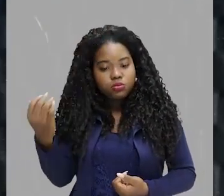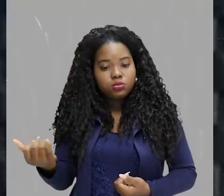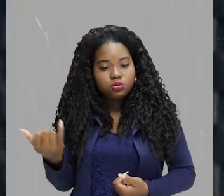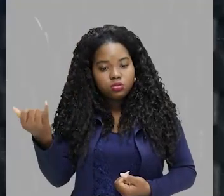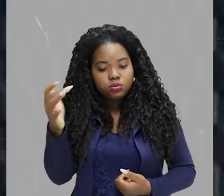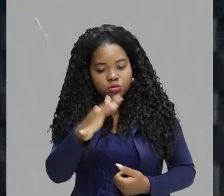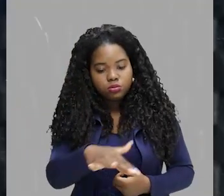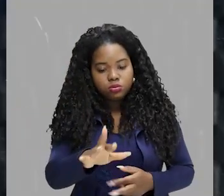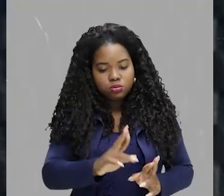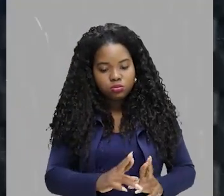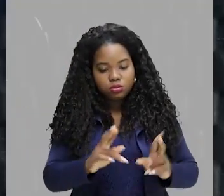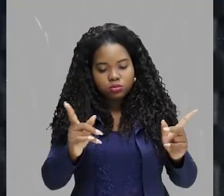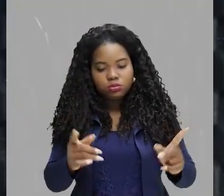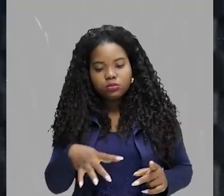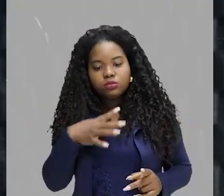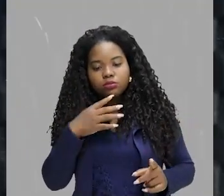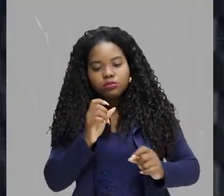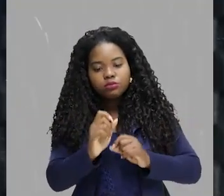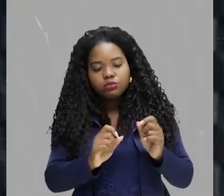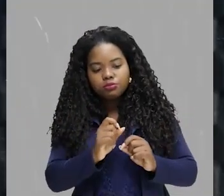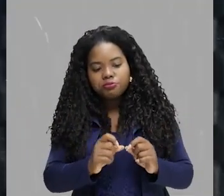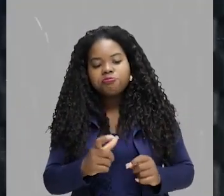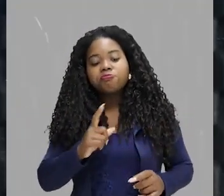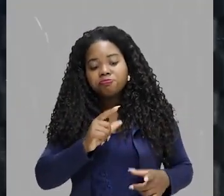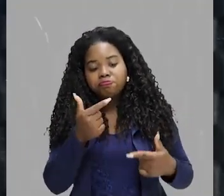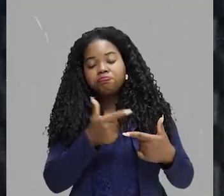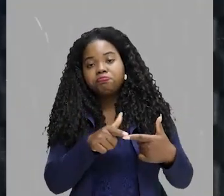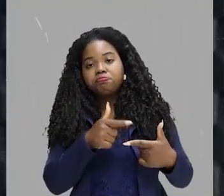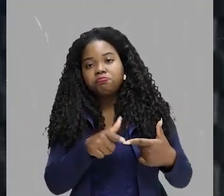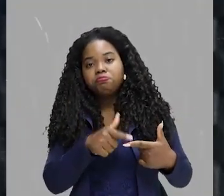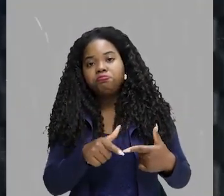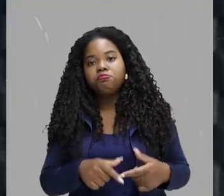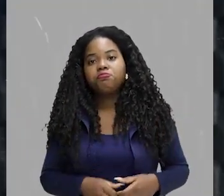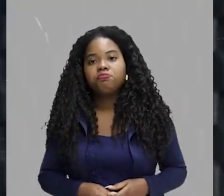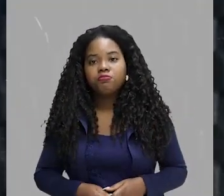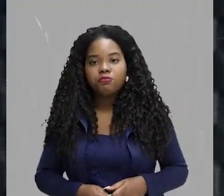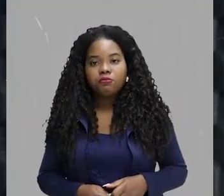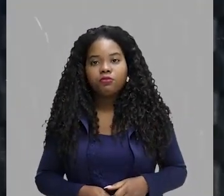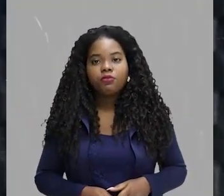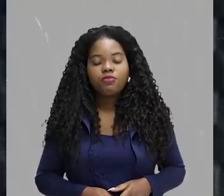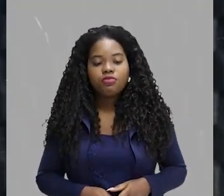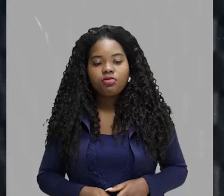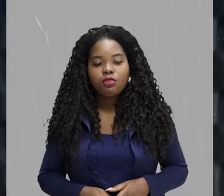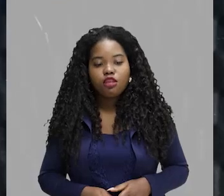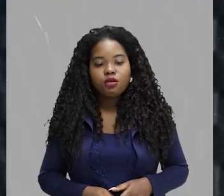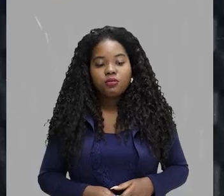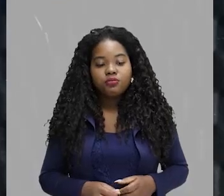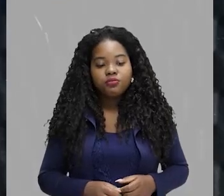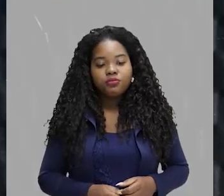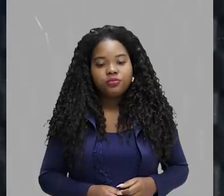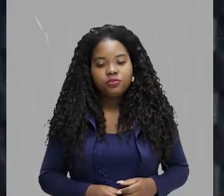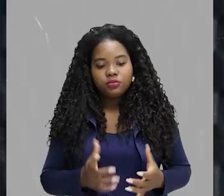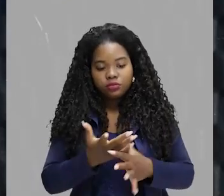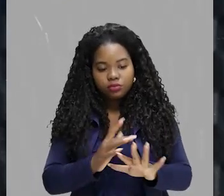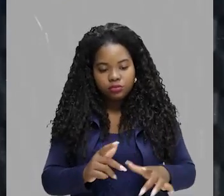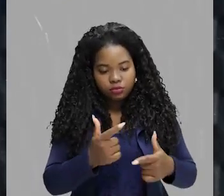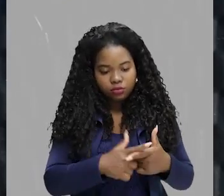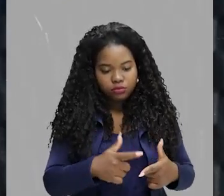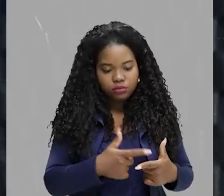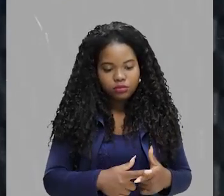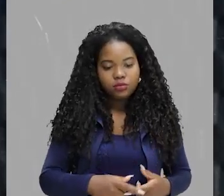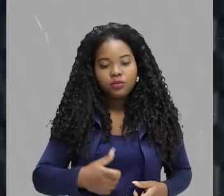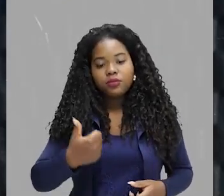diferentes reconheceram que existia um problema, né? Para você considerar a possibilidade de resolver um problema, você